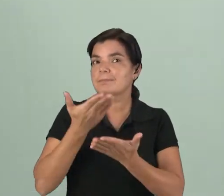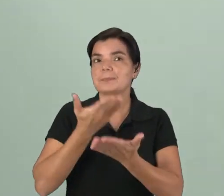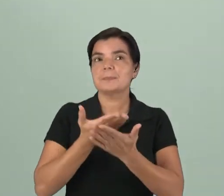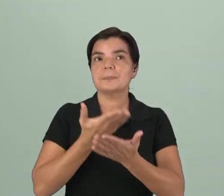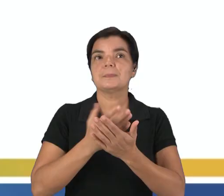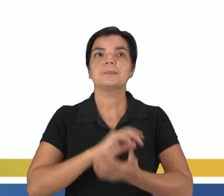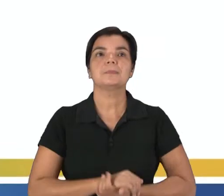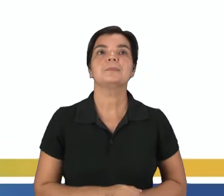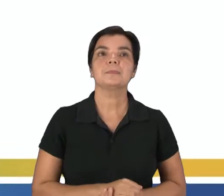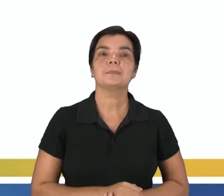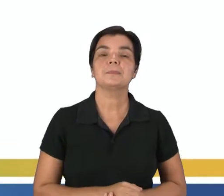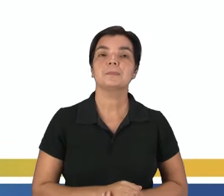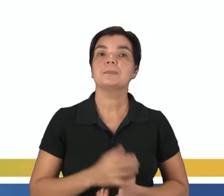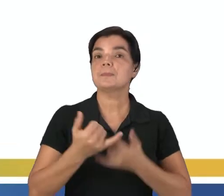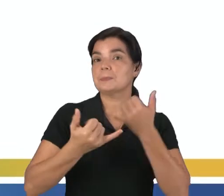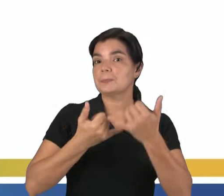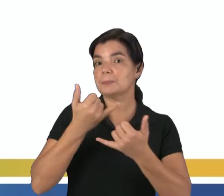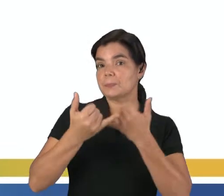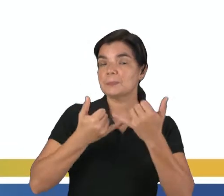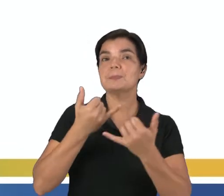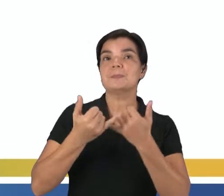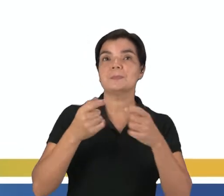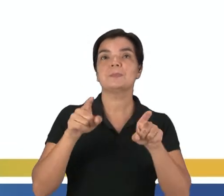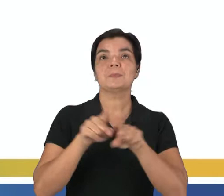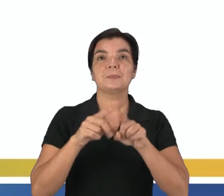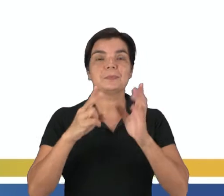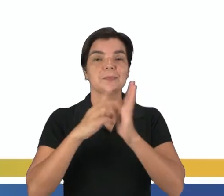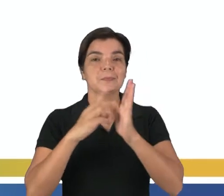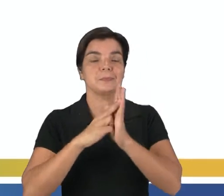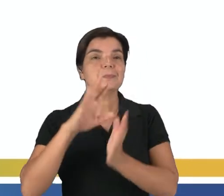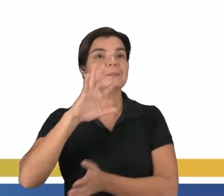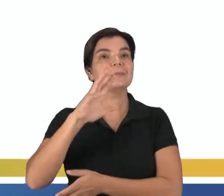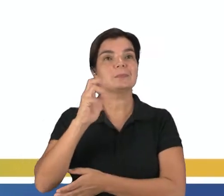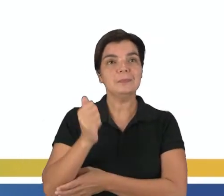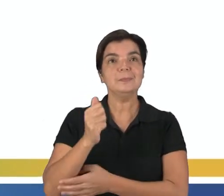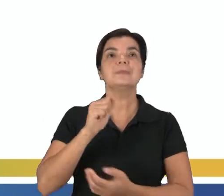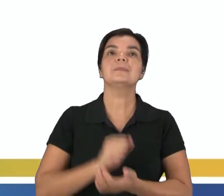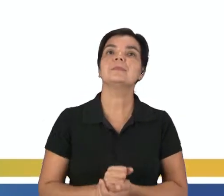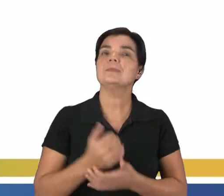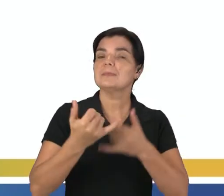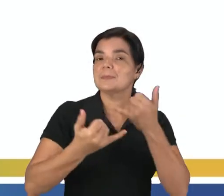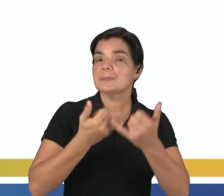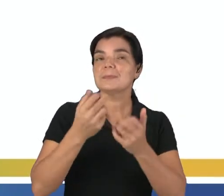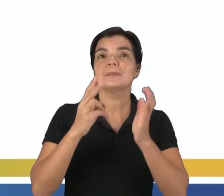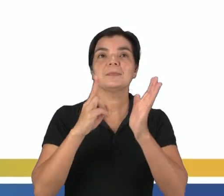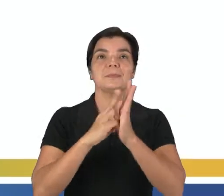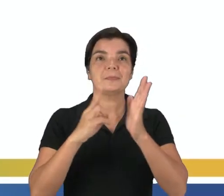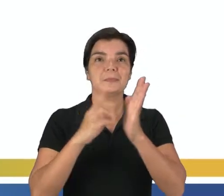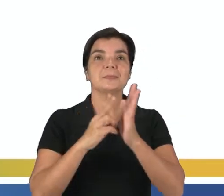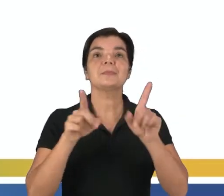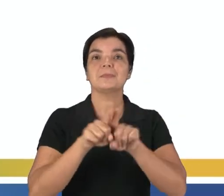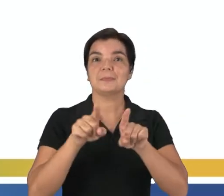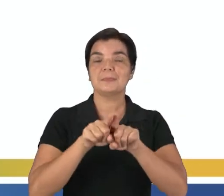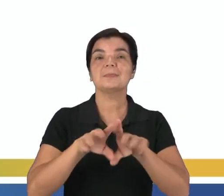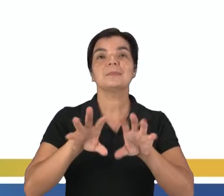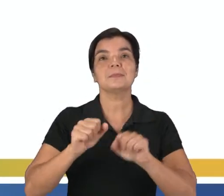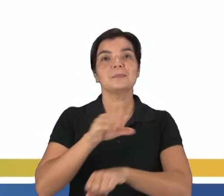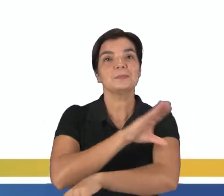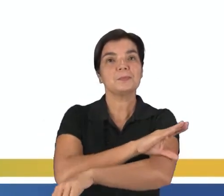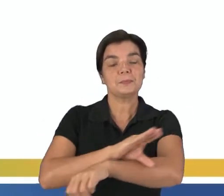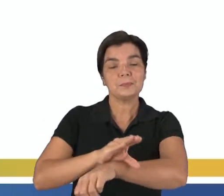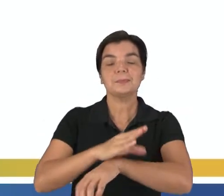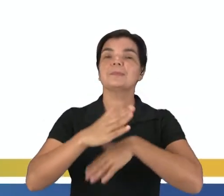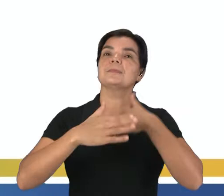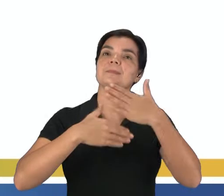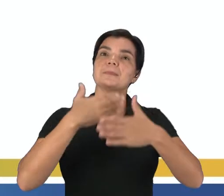de hoje. Jogos e brincadeiras de matrizes indígenas e africanas. As brincadeiras indígenas são aquelas